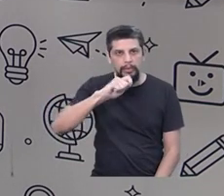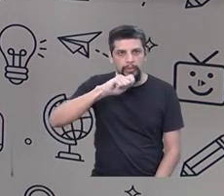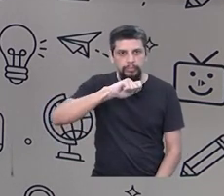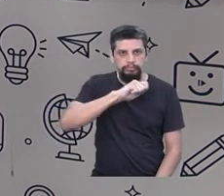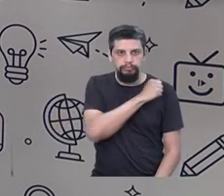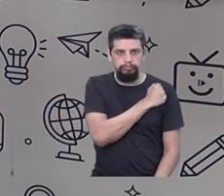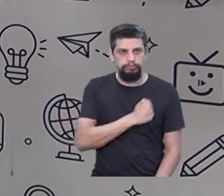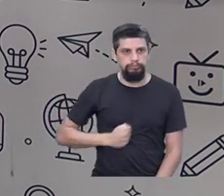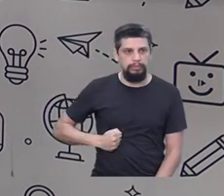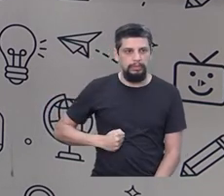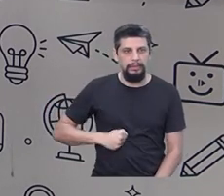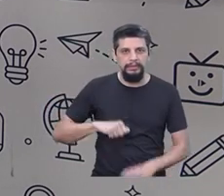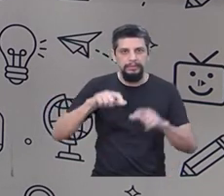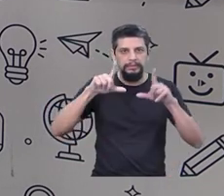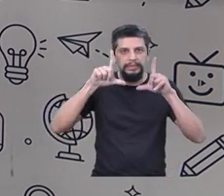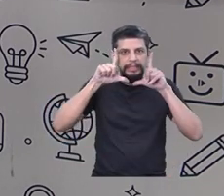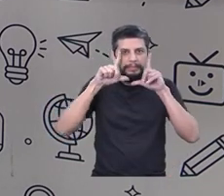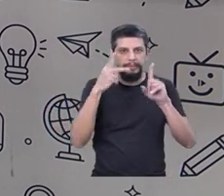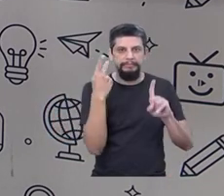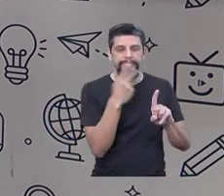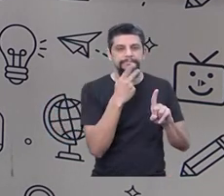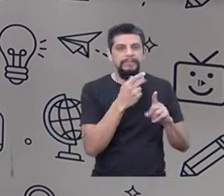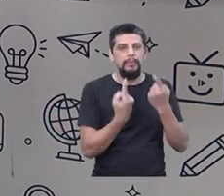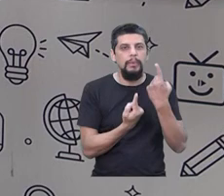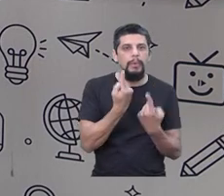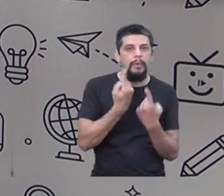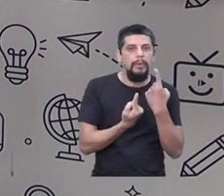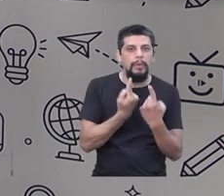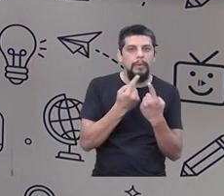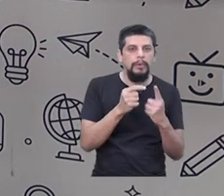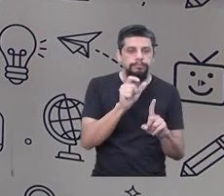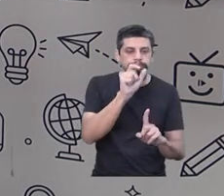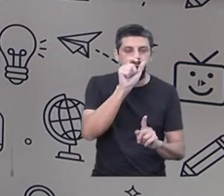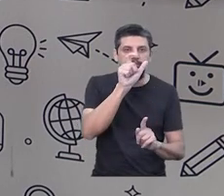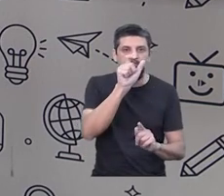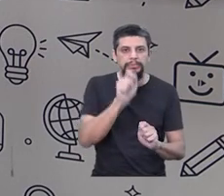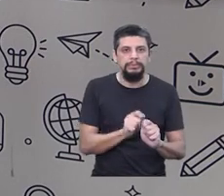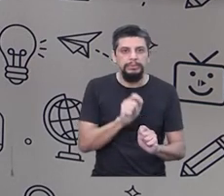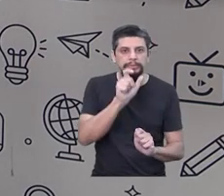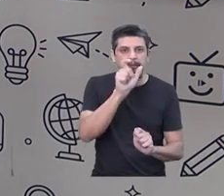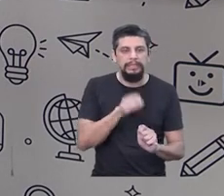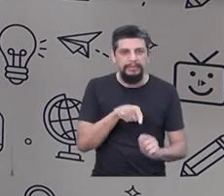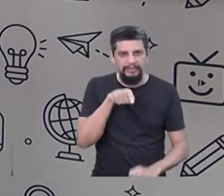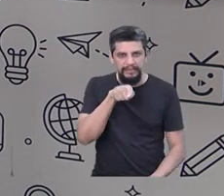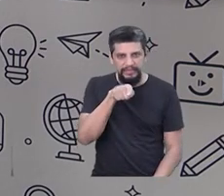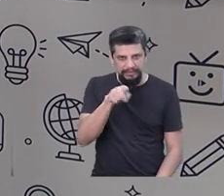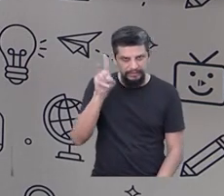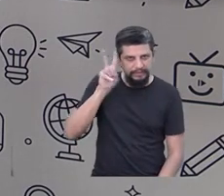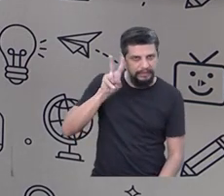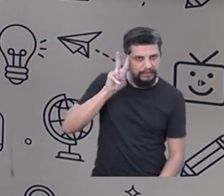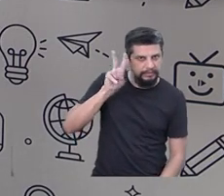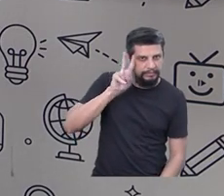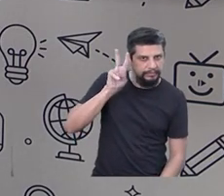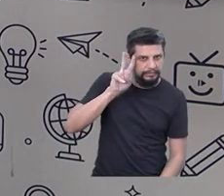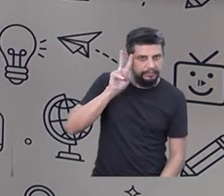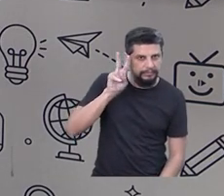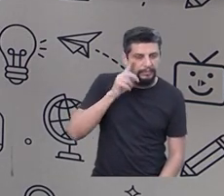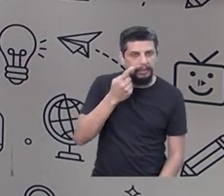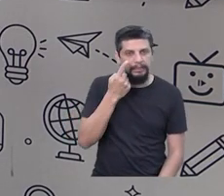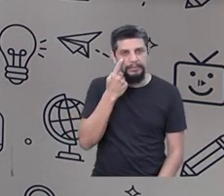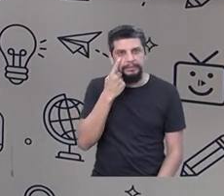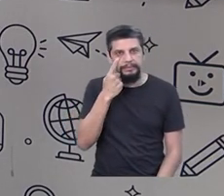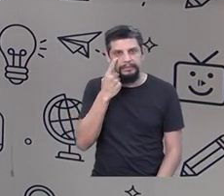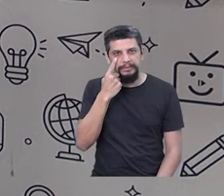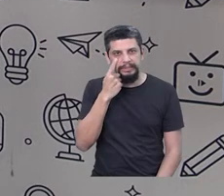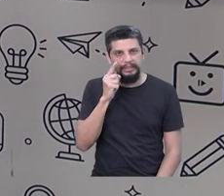que estava na cabeça dela. Qual foi o primeiro personagem? Vocês lembram? Olha